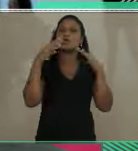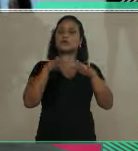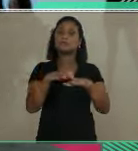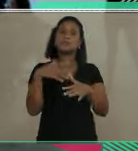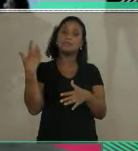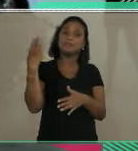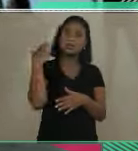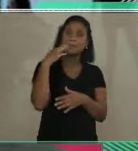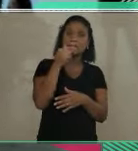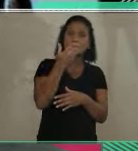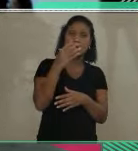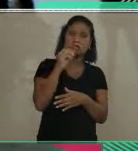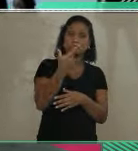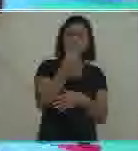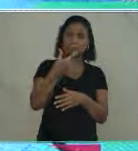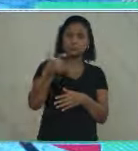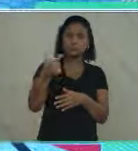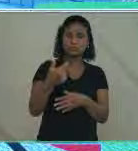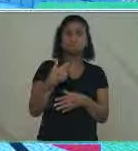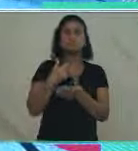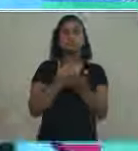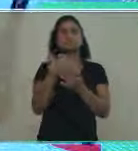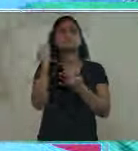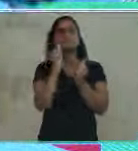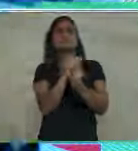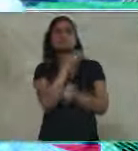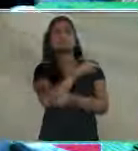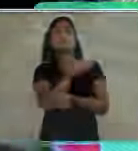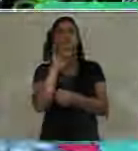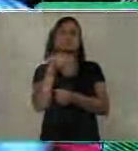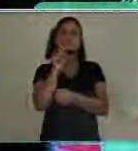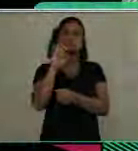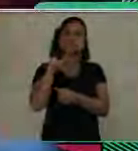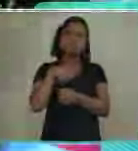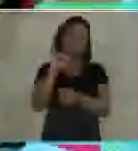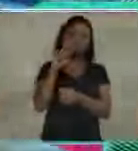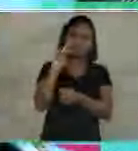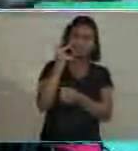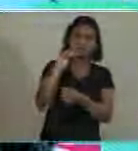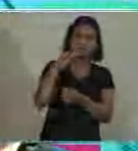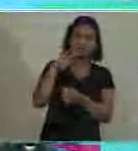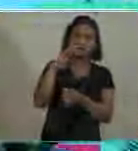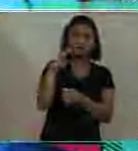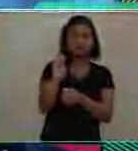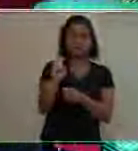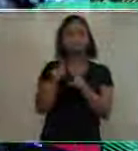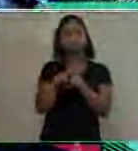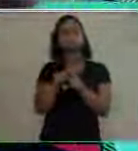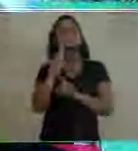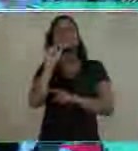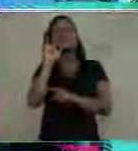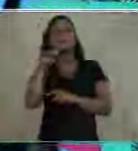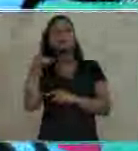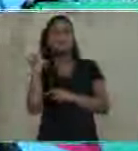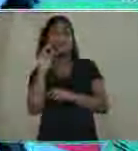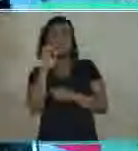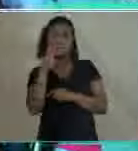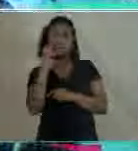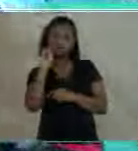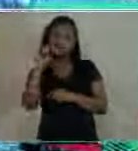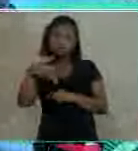desenvolvendo a dança inclusiva. Em março de 2012, juntamente com José Guilherme Almeida e